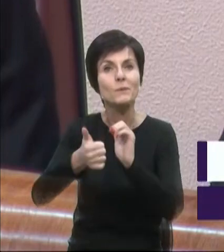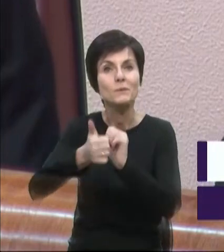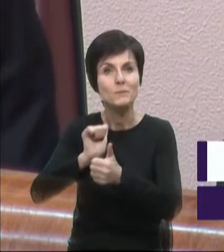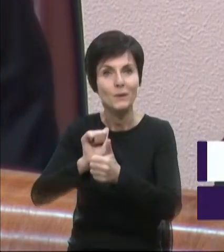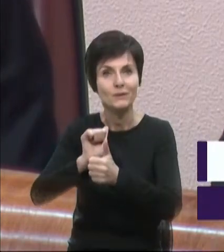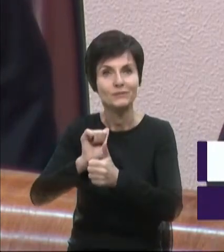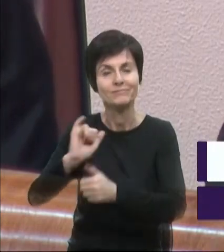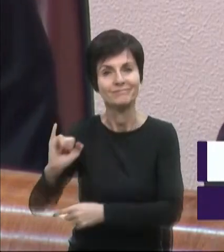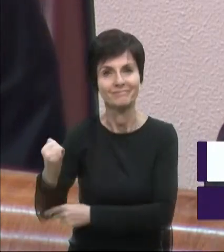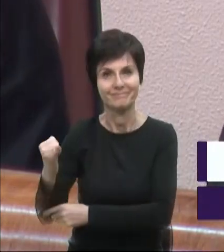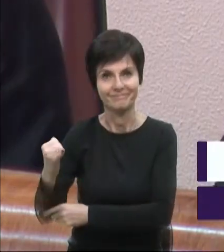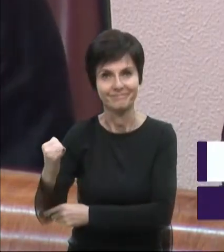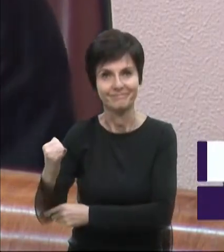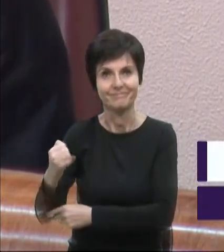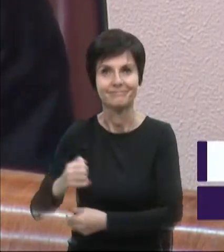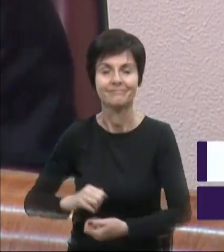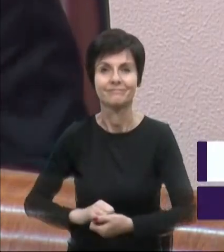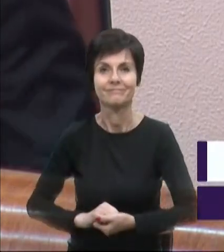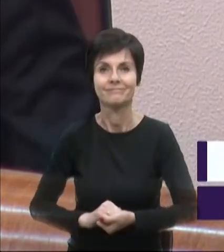Juventude.